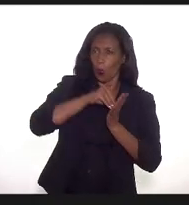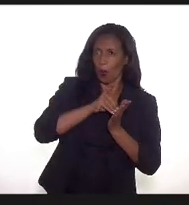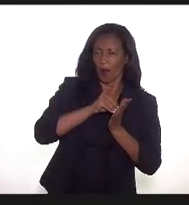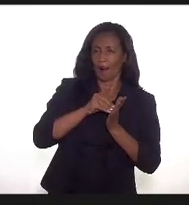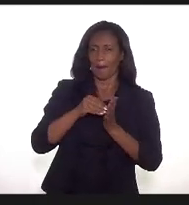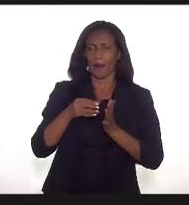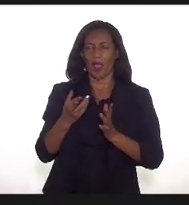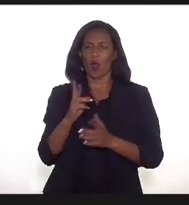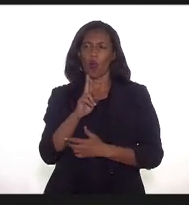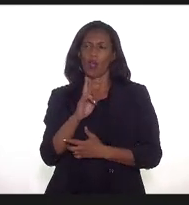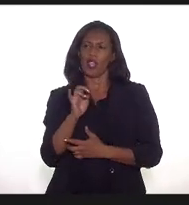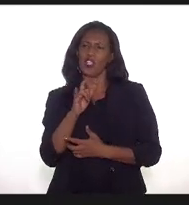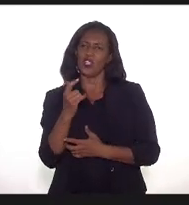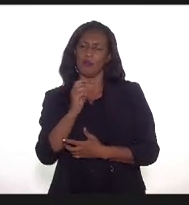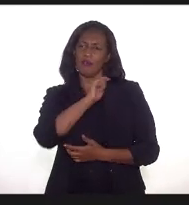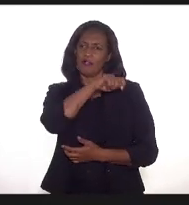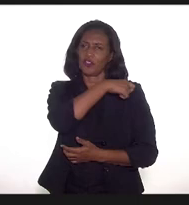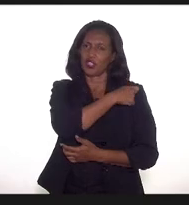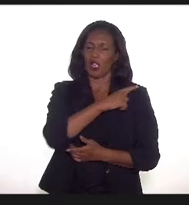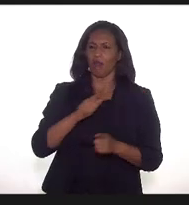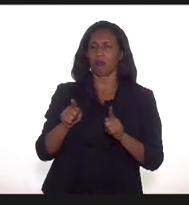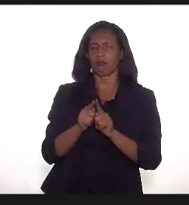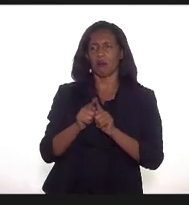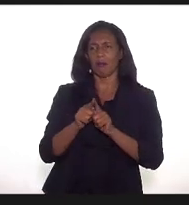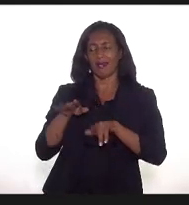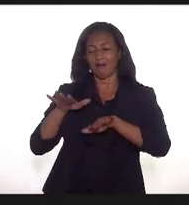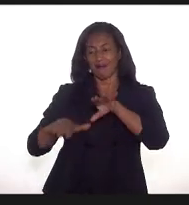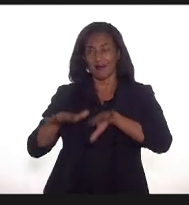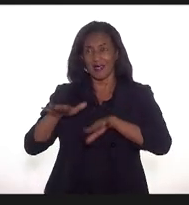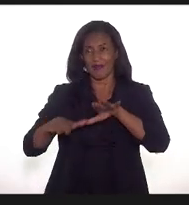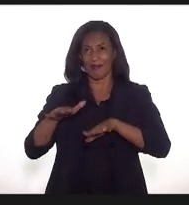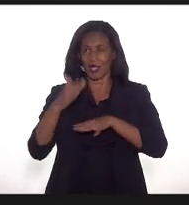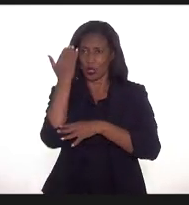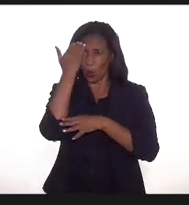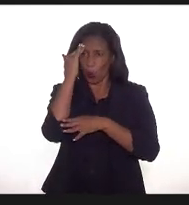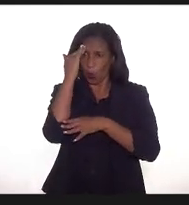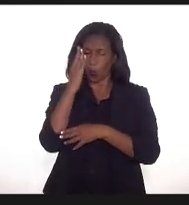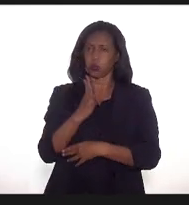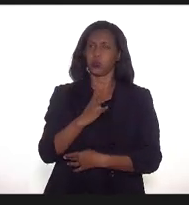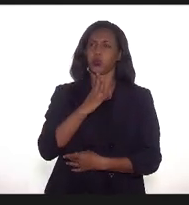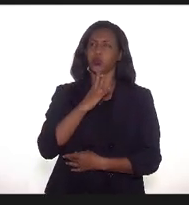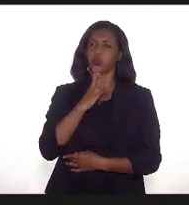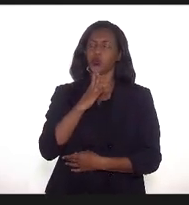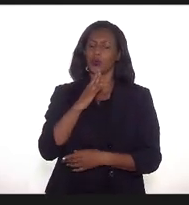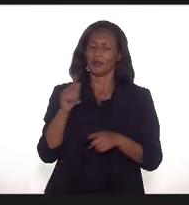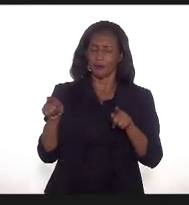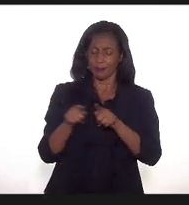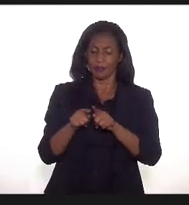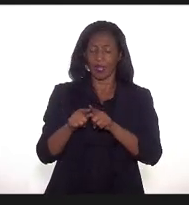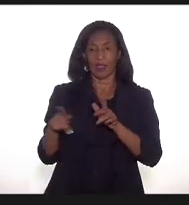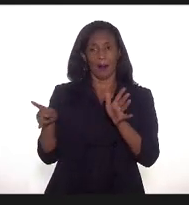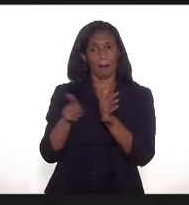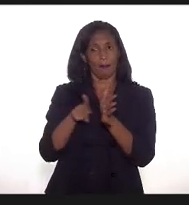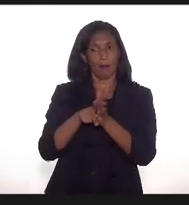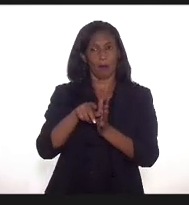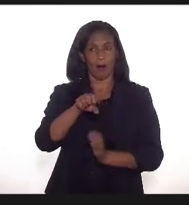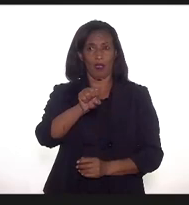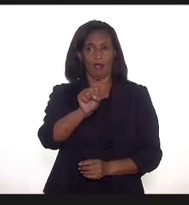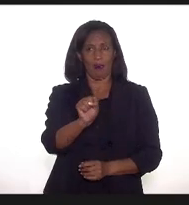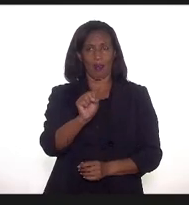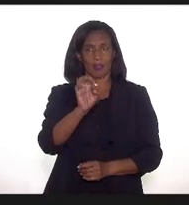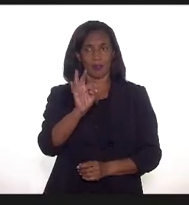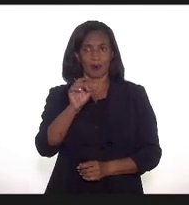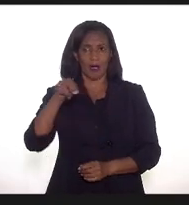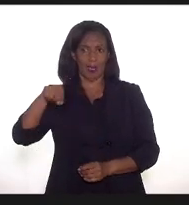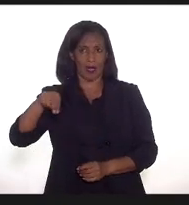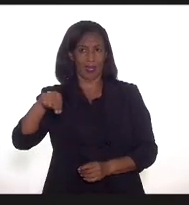de recuperação fiscal, ela ainda depende de alguns entendimentos, inclusive da própria STN.